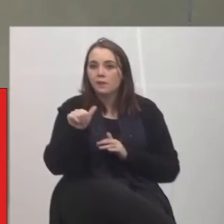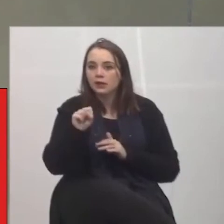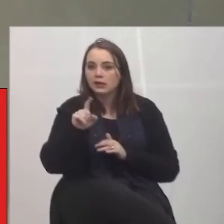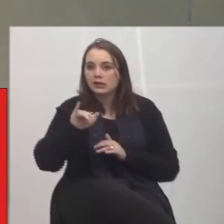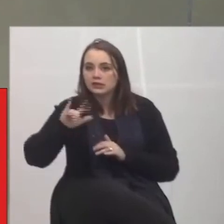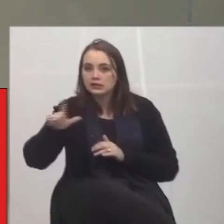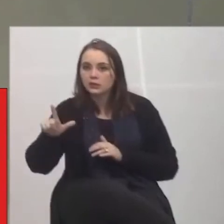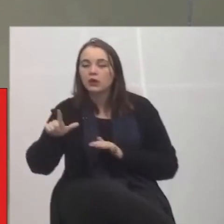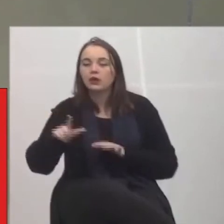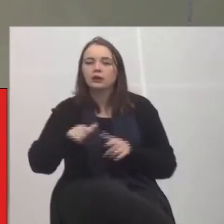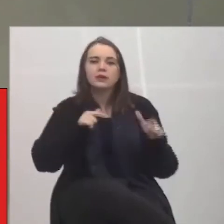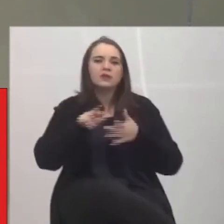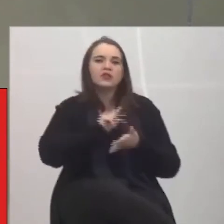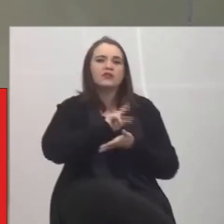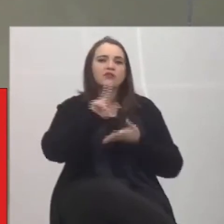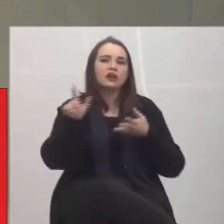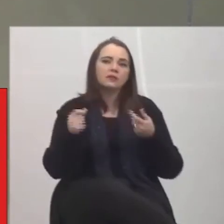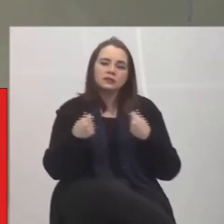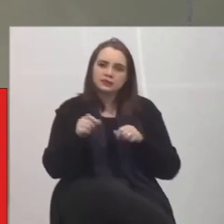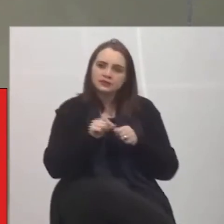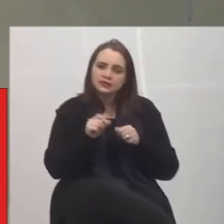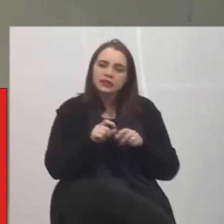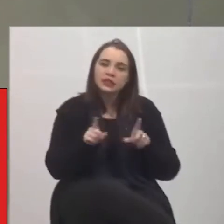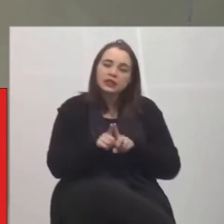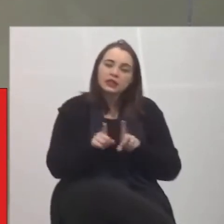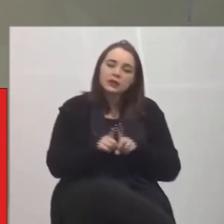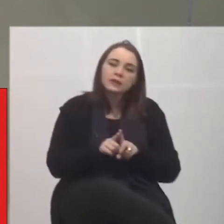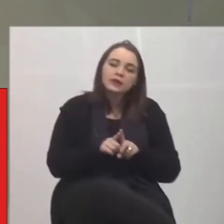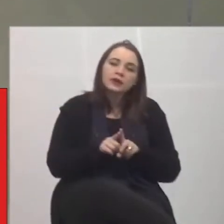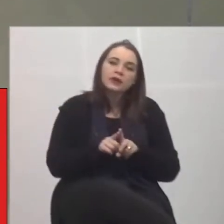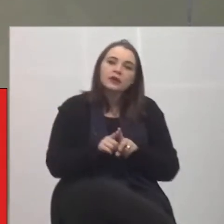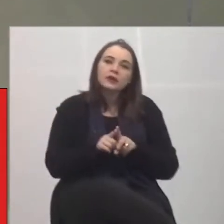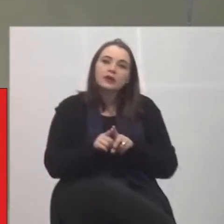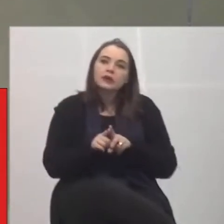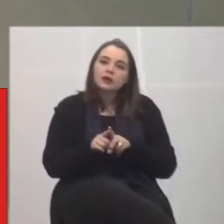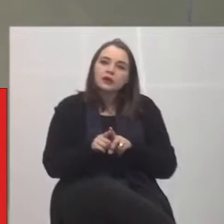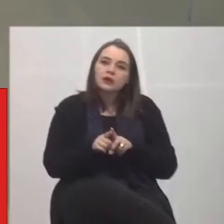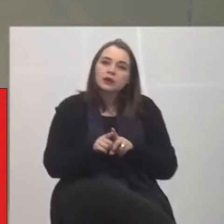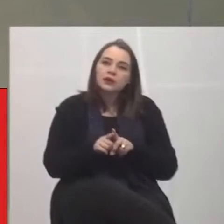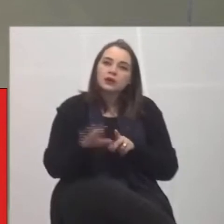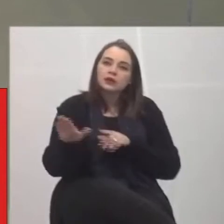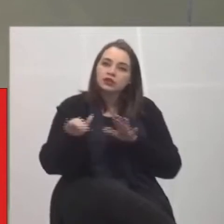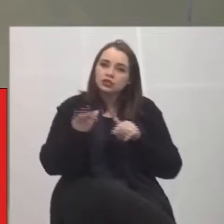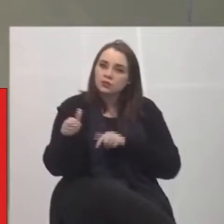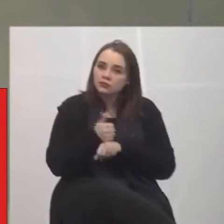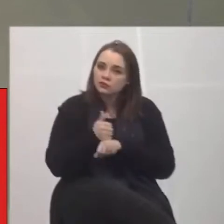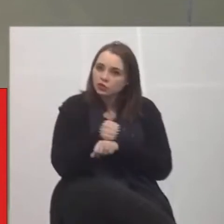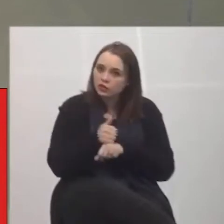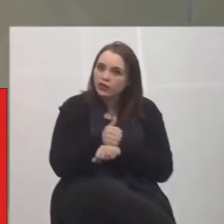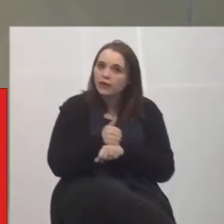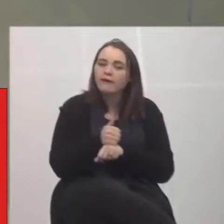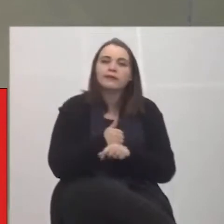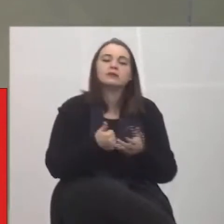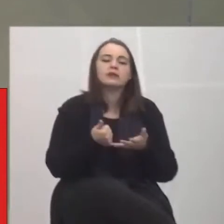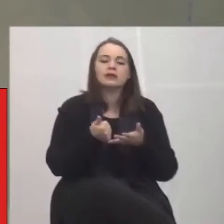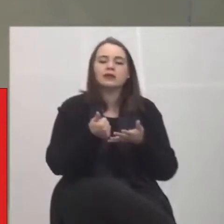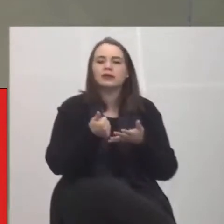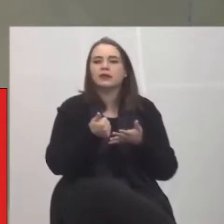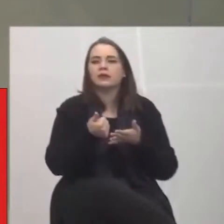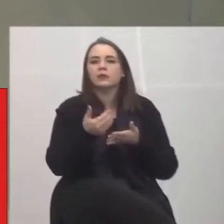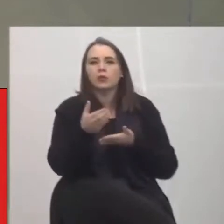a ser feitas. A composição e recomposição do quadro funcional da Secretaria através de processo